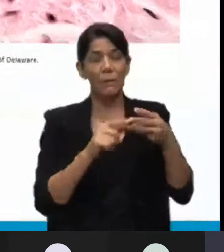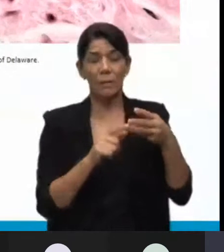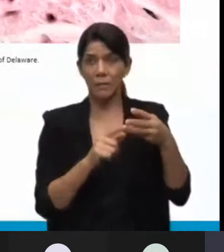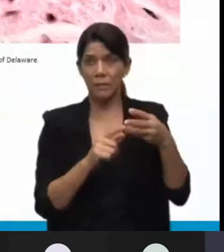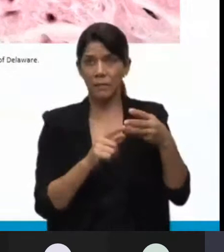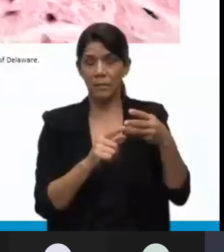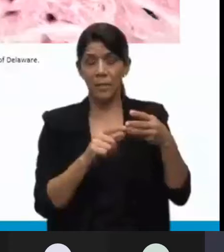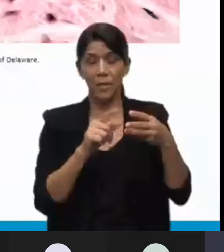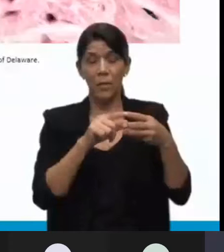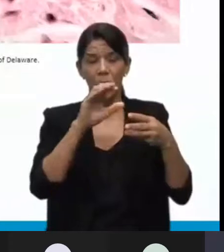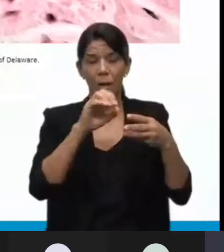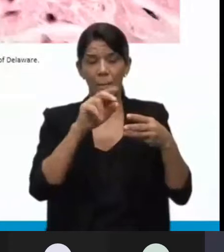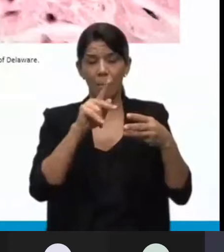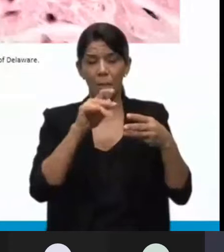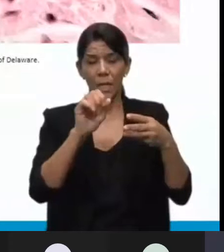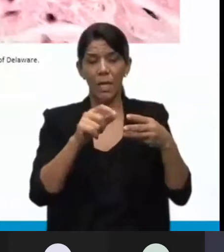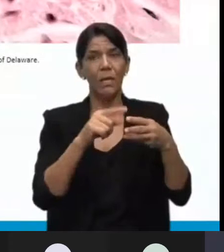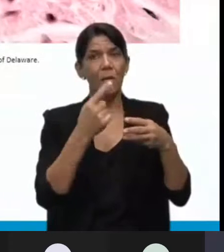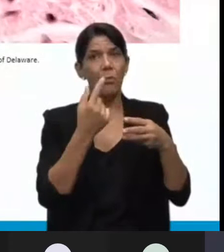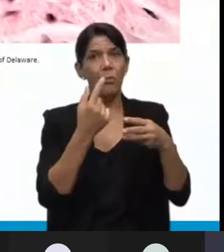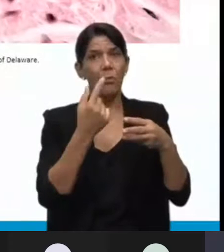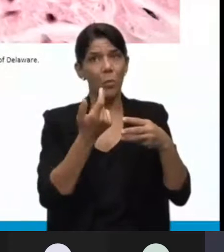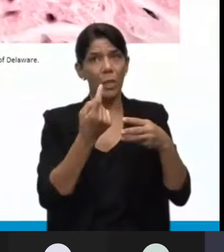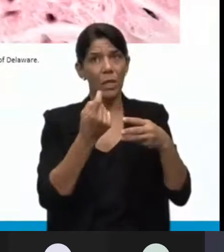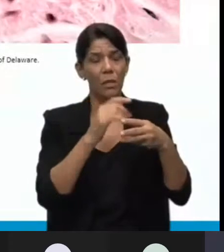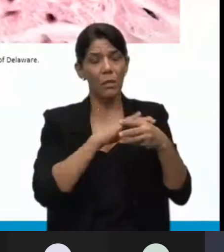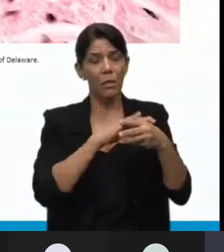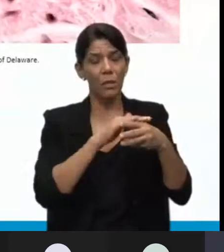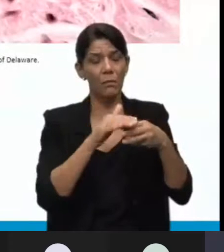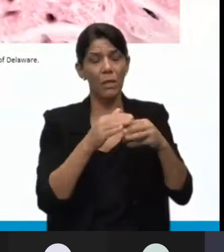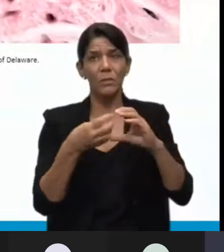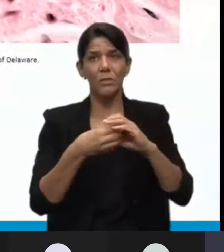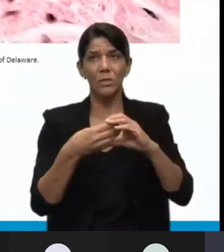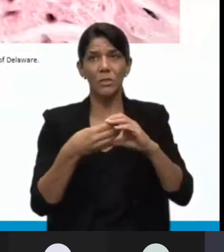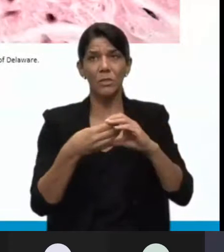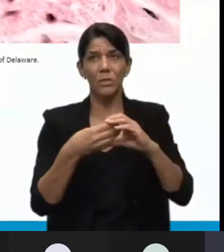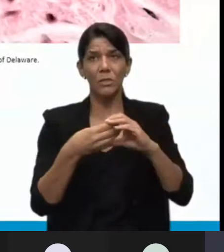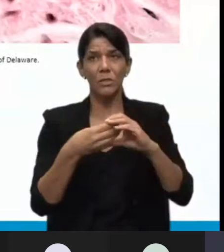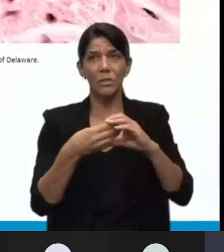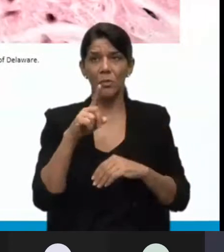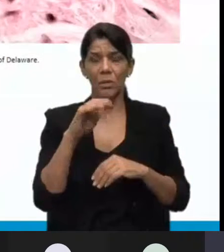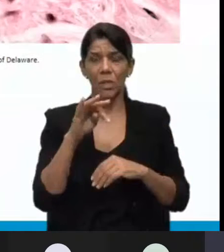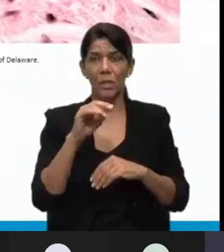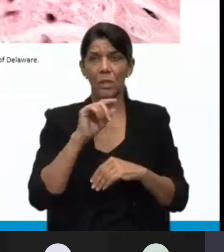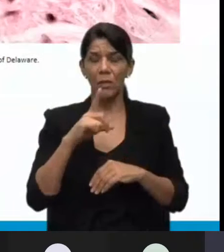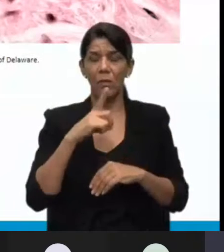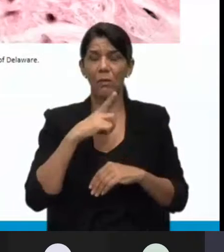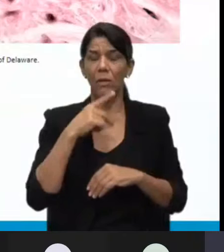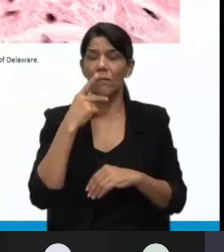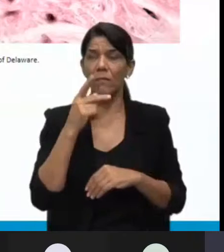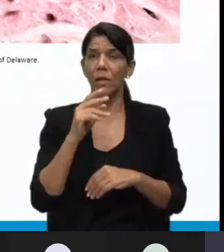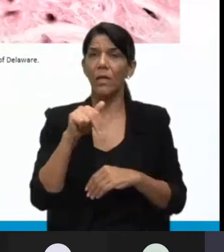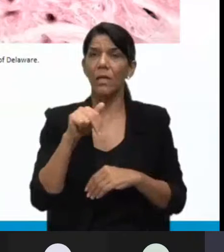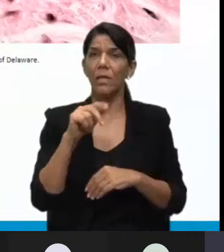meu capilar, ele tem uma única camada aqui, ó, de células endoteliais, que nós chamamos